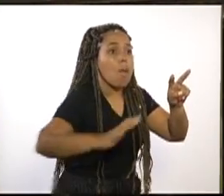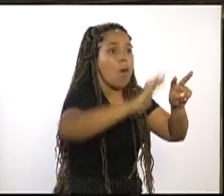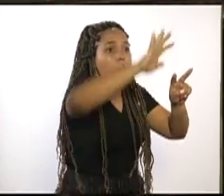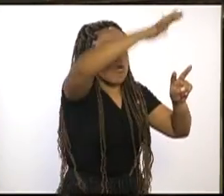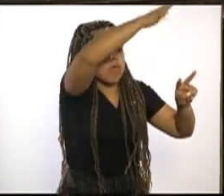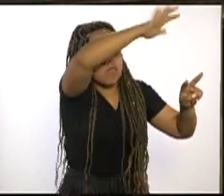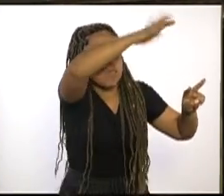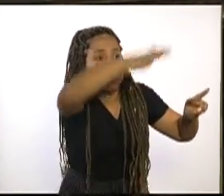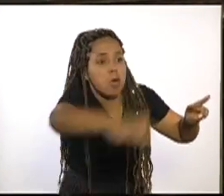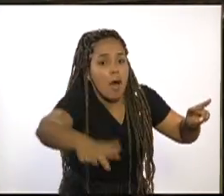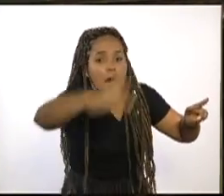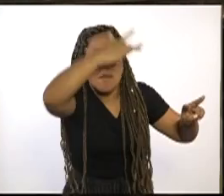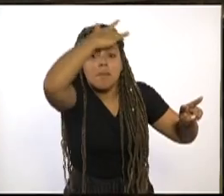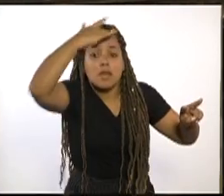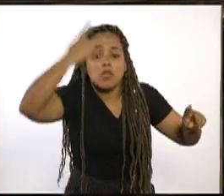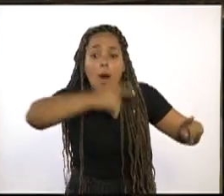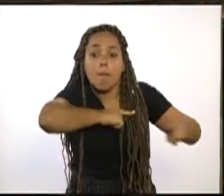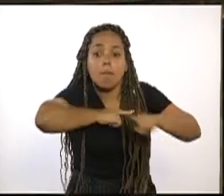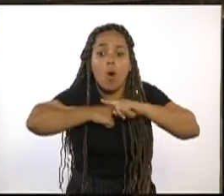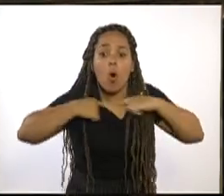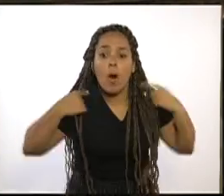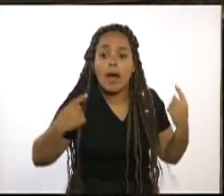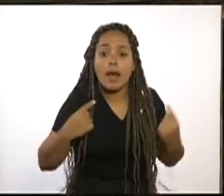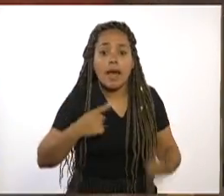pessoas, moradores, porque